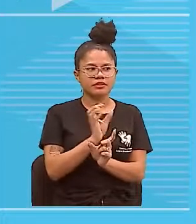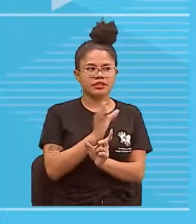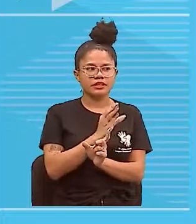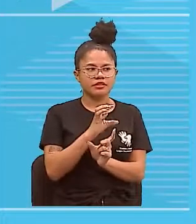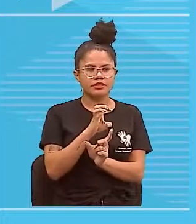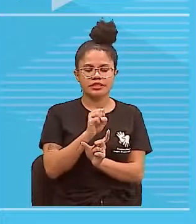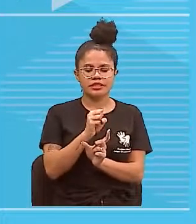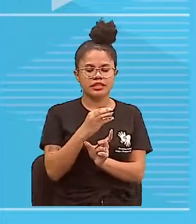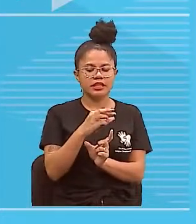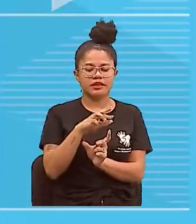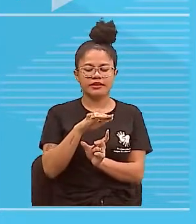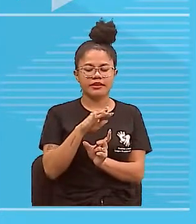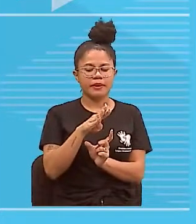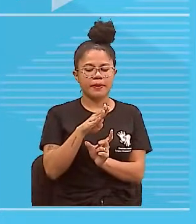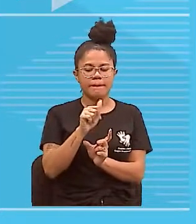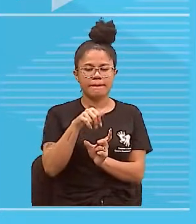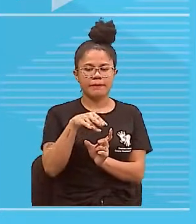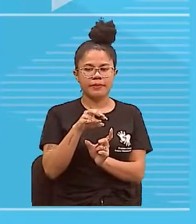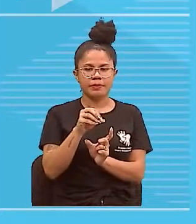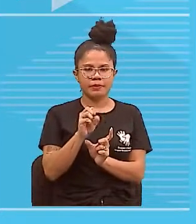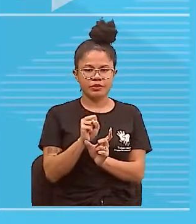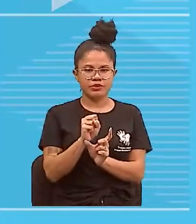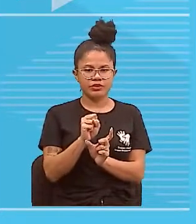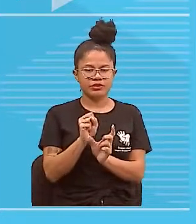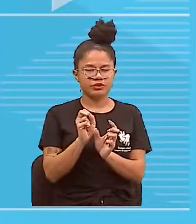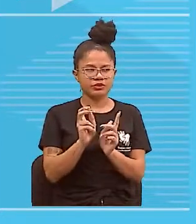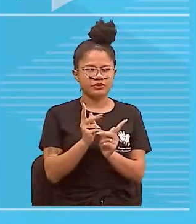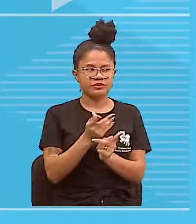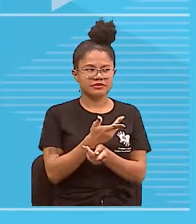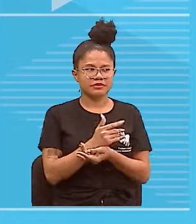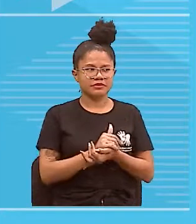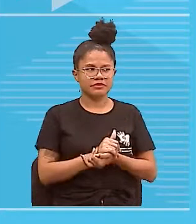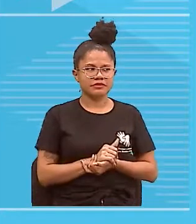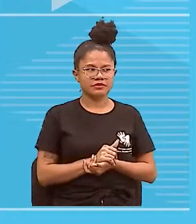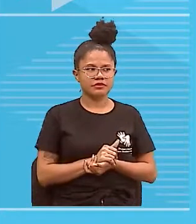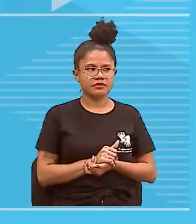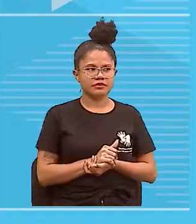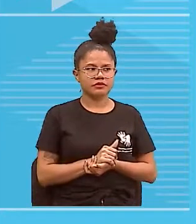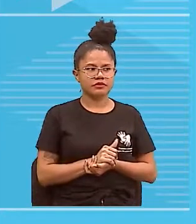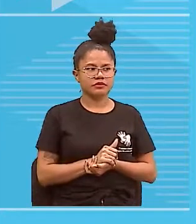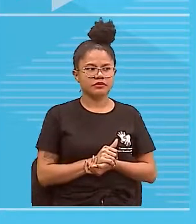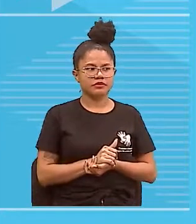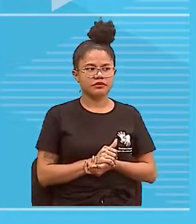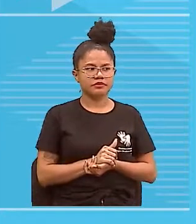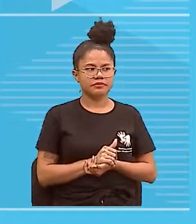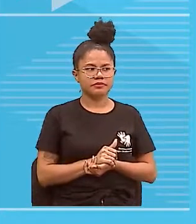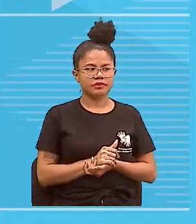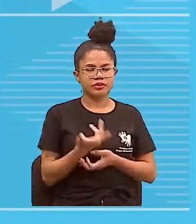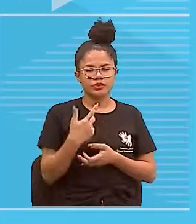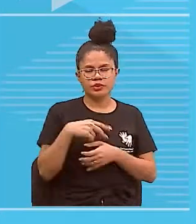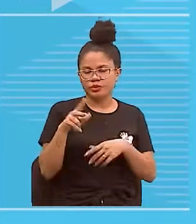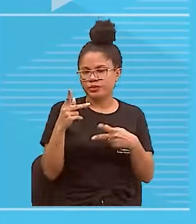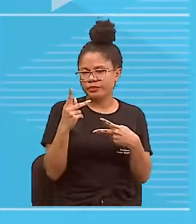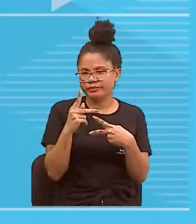carta E se fosse no caso dos outros né o pronome